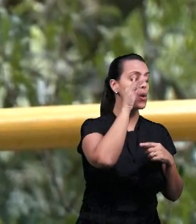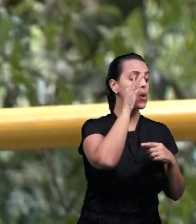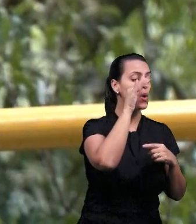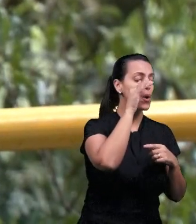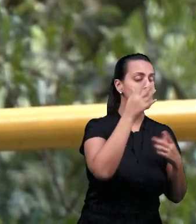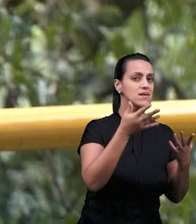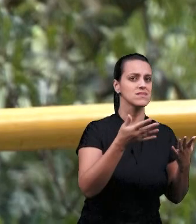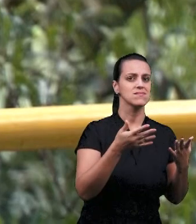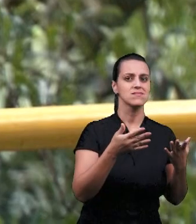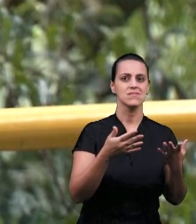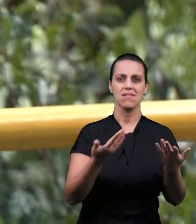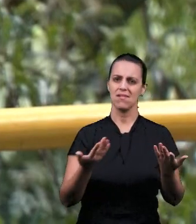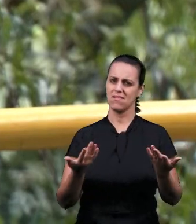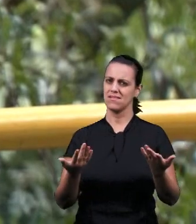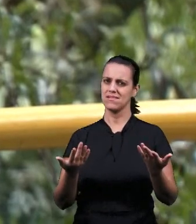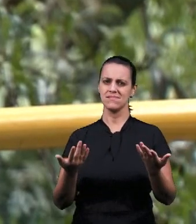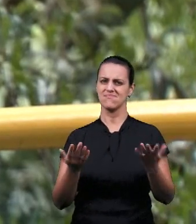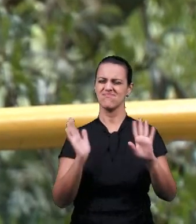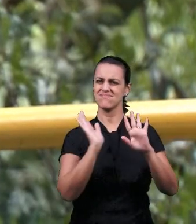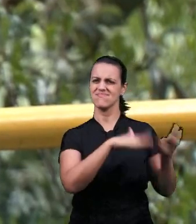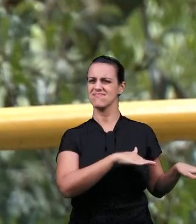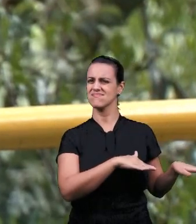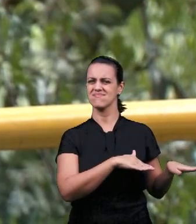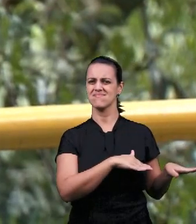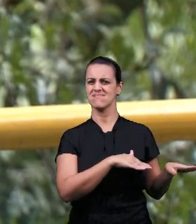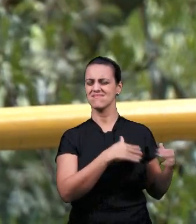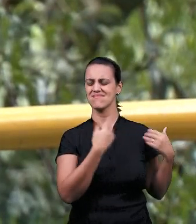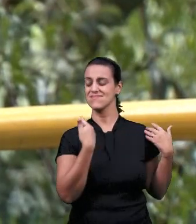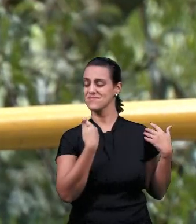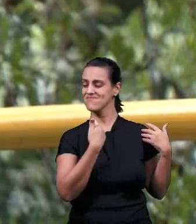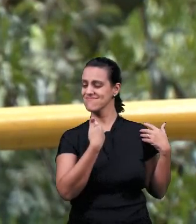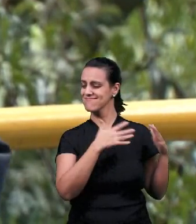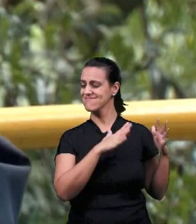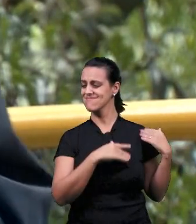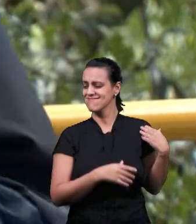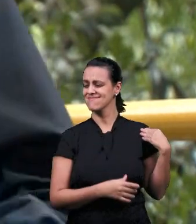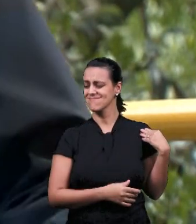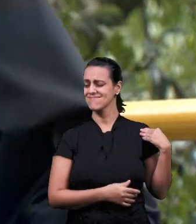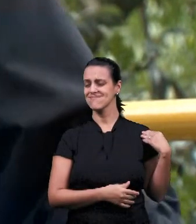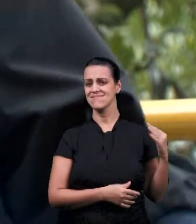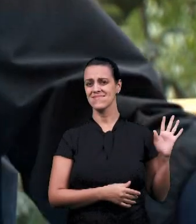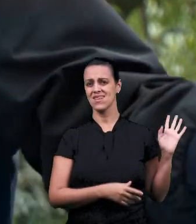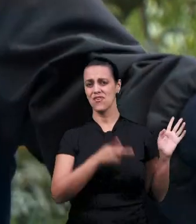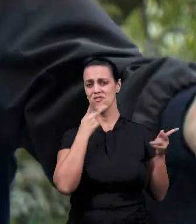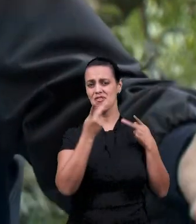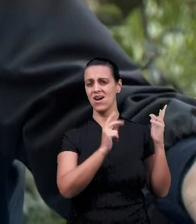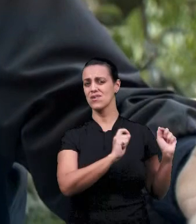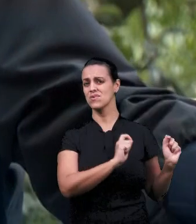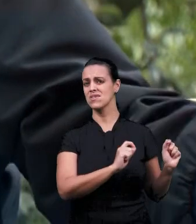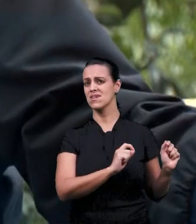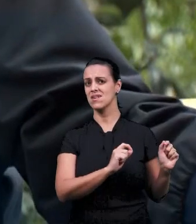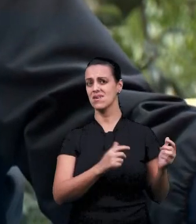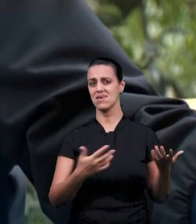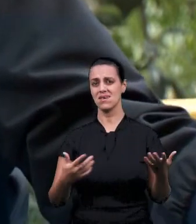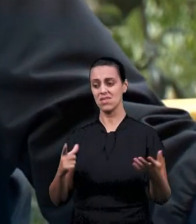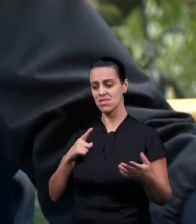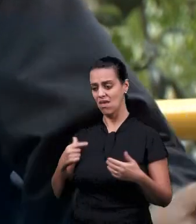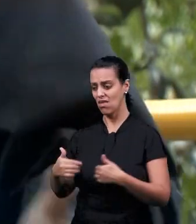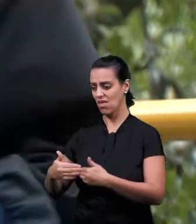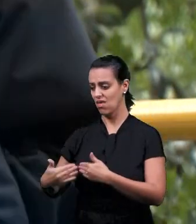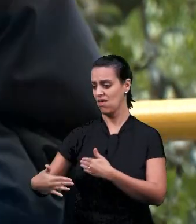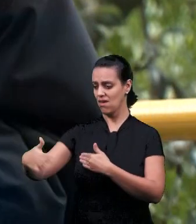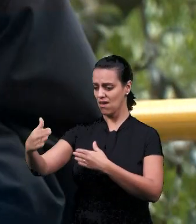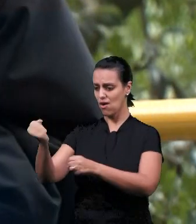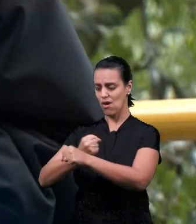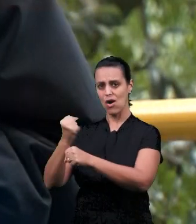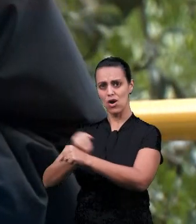melhor coisa que tem, eu, por exemplo, não quero nem saber o que quem está falando, o que ele está dizendo, porque nós temos uma obra aqui pela frente para realizar. Se